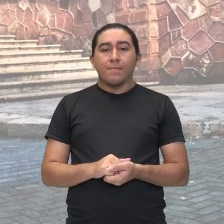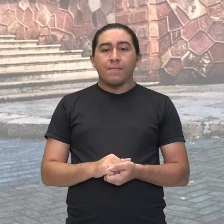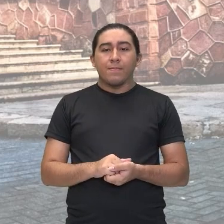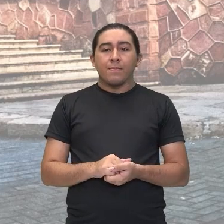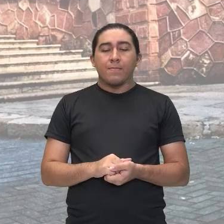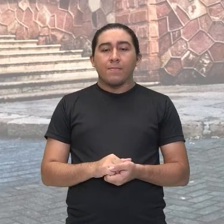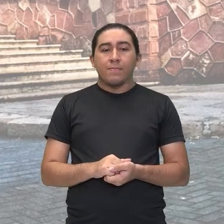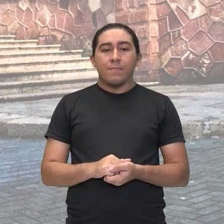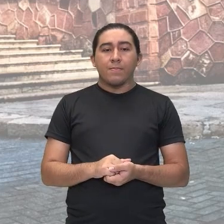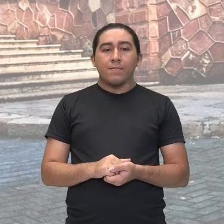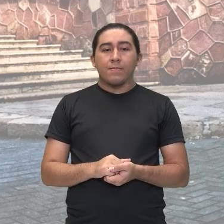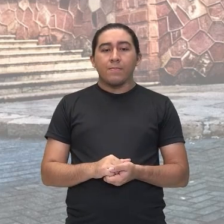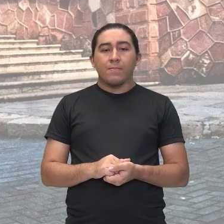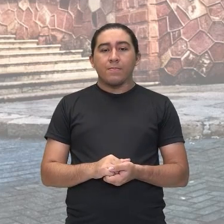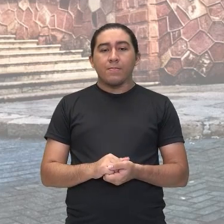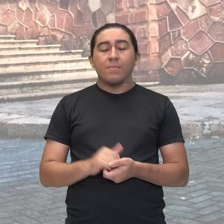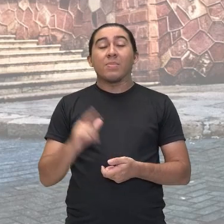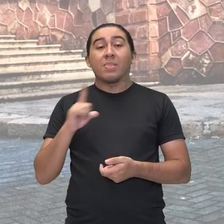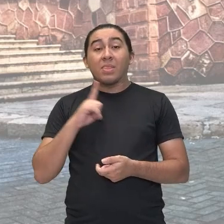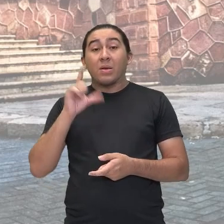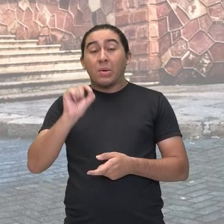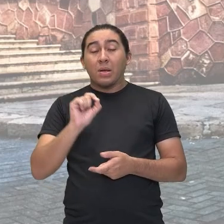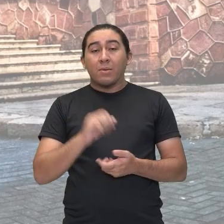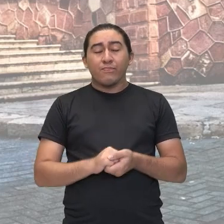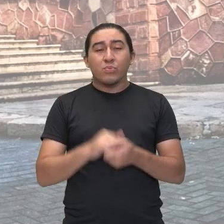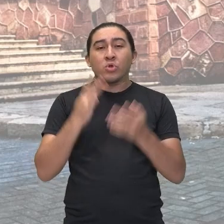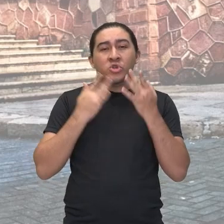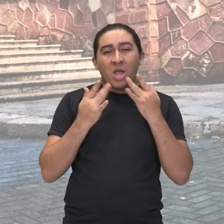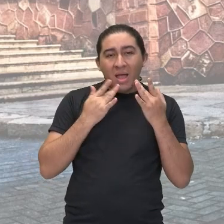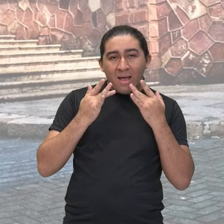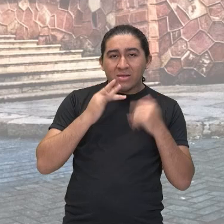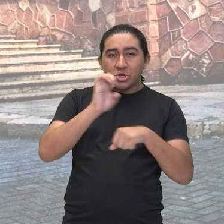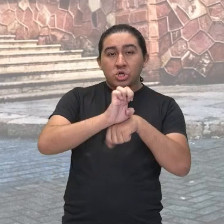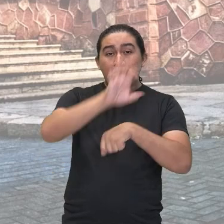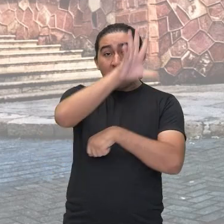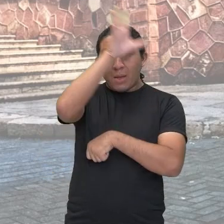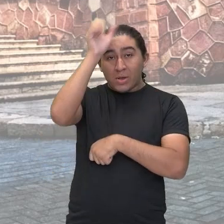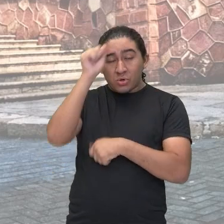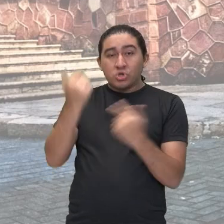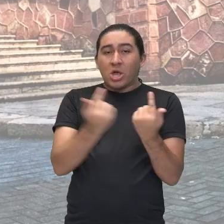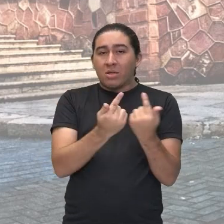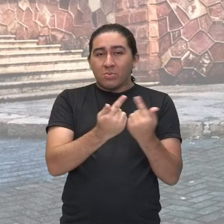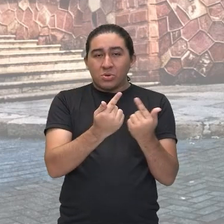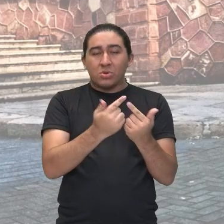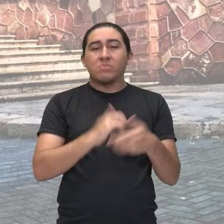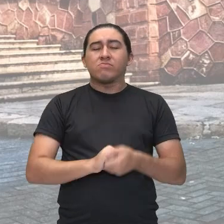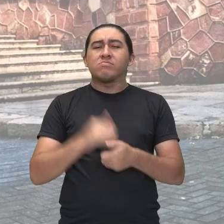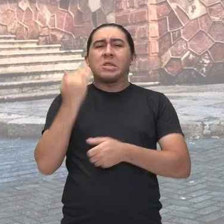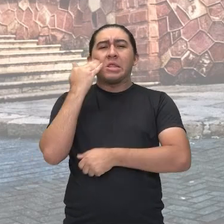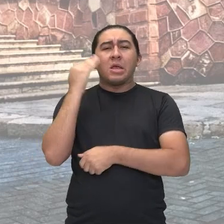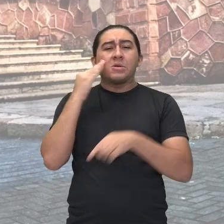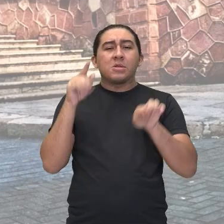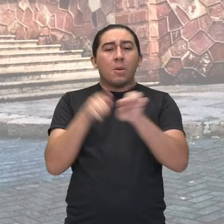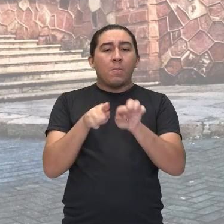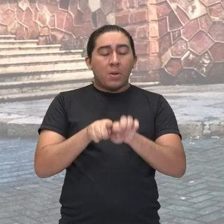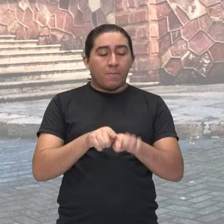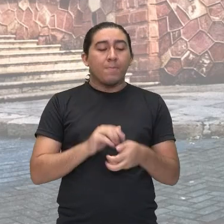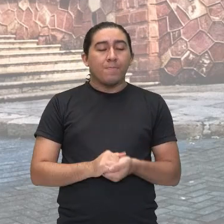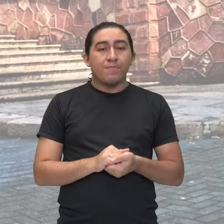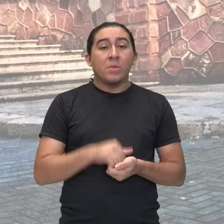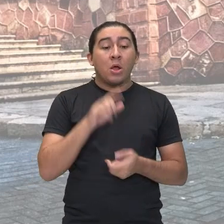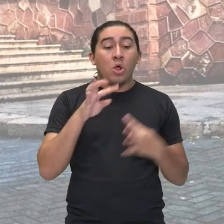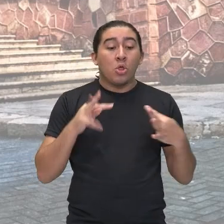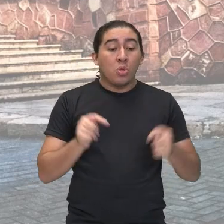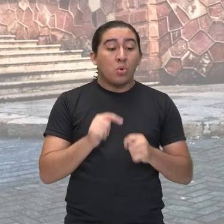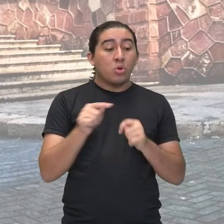coloco aqui o Teatro Amazonas, é também entendendo que ao longo do tempo, isso tudo